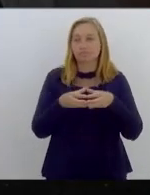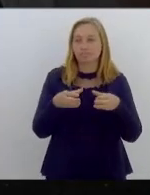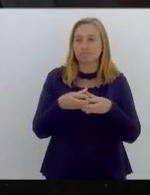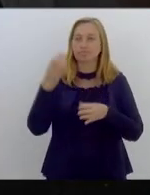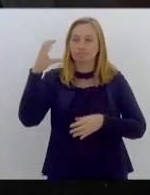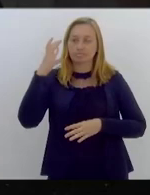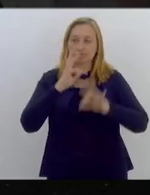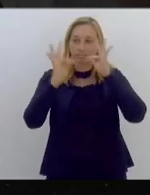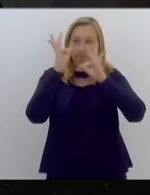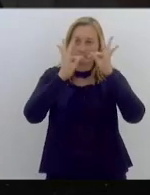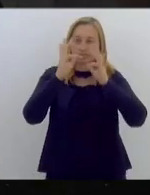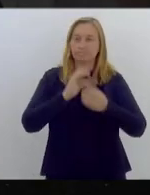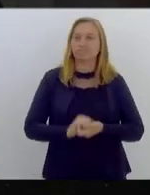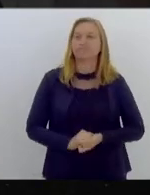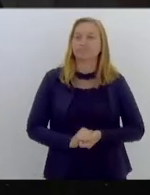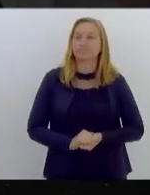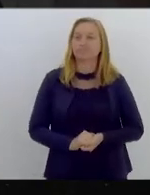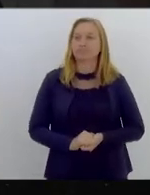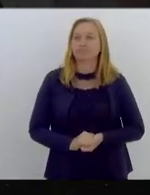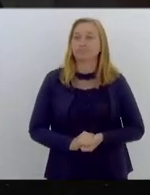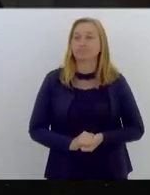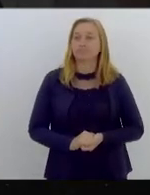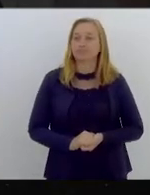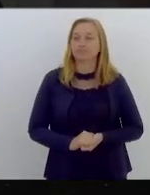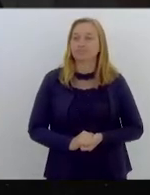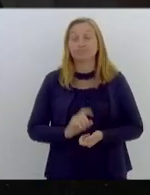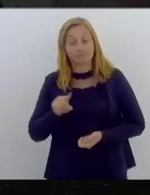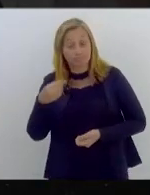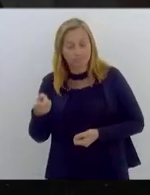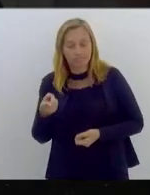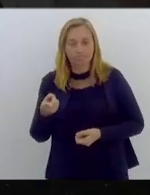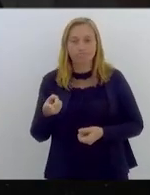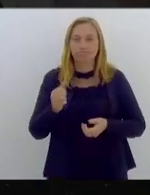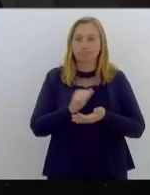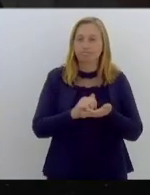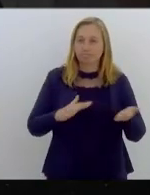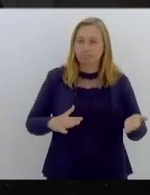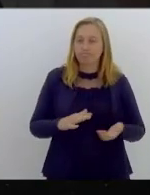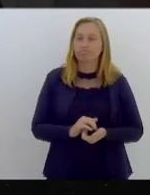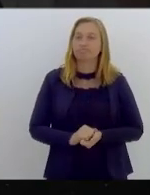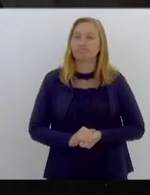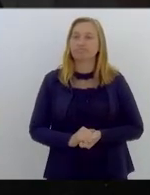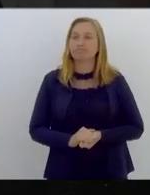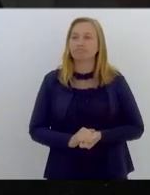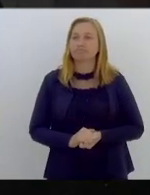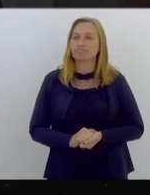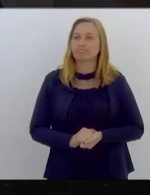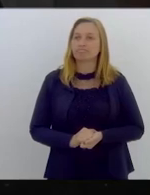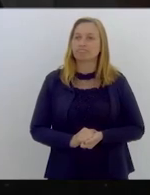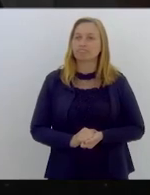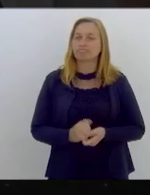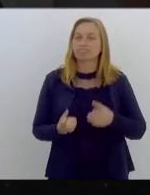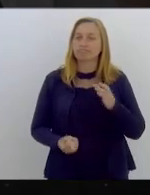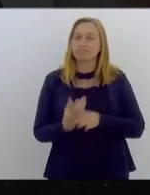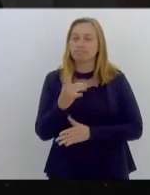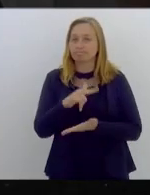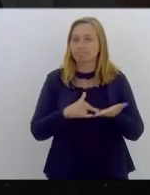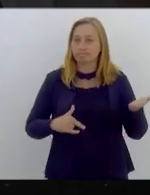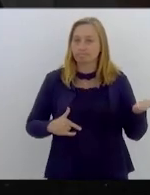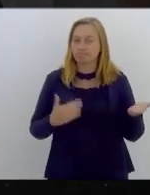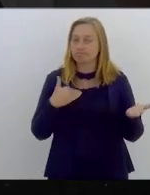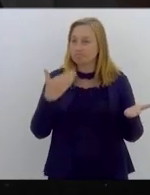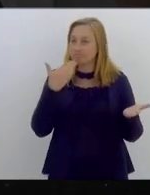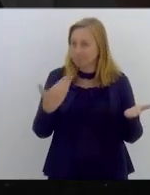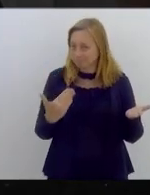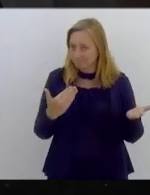e Tecnologia. E a outra atividade simultânea foi o lançamento deste documento. E eu peço